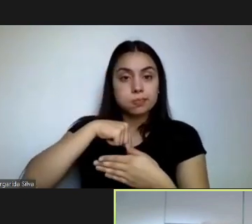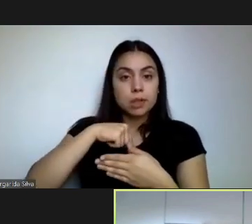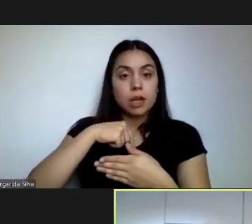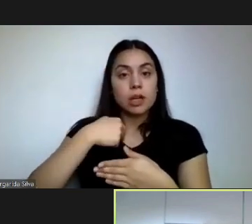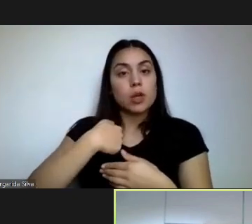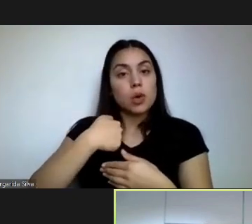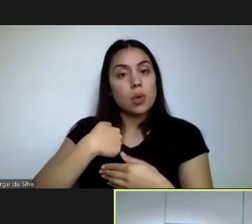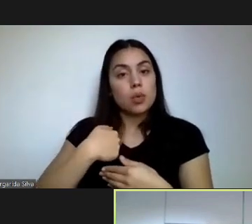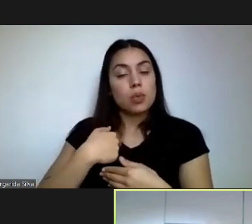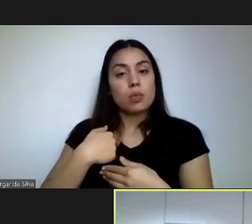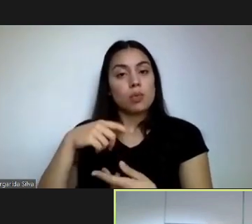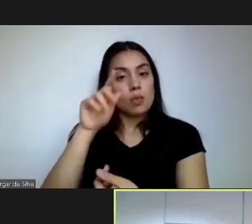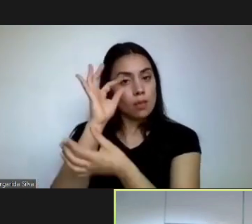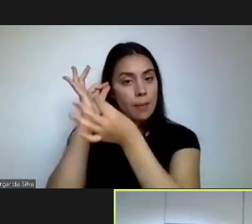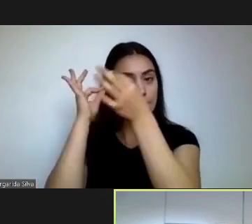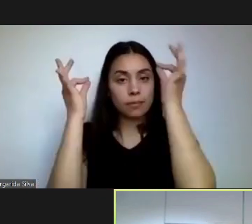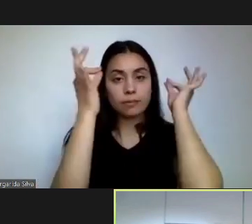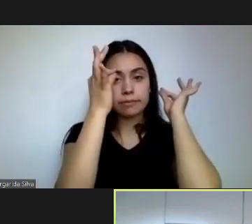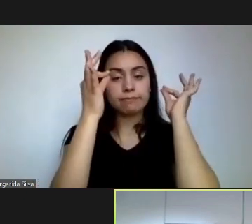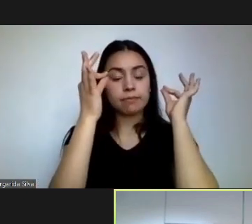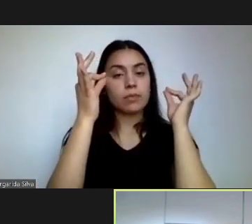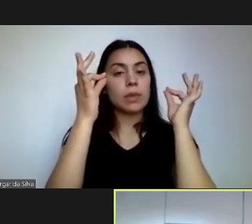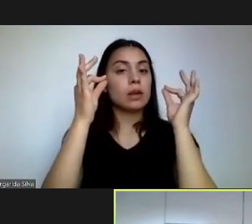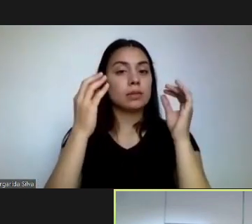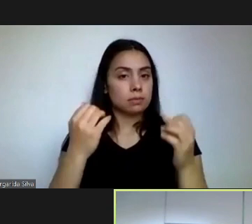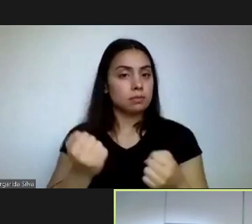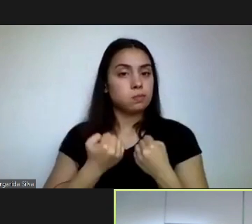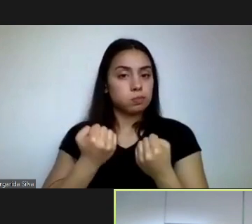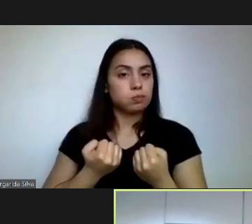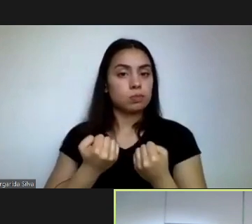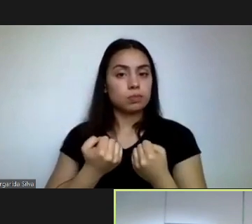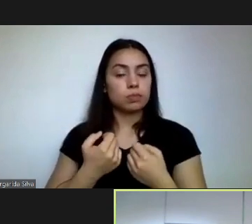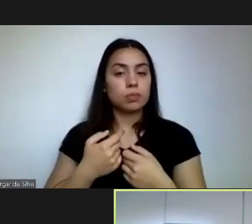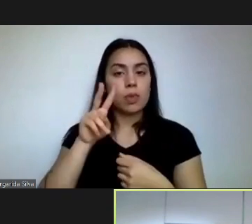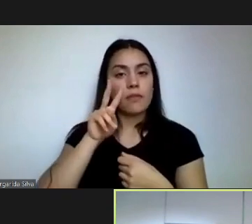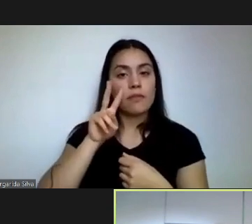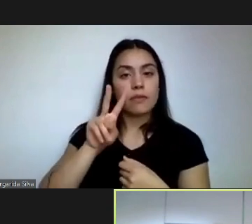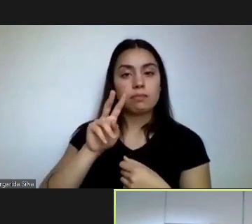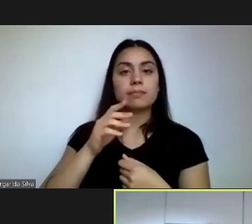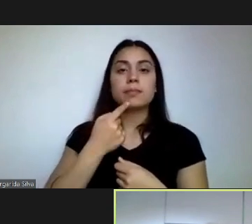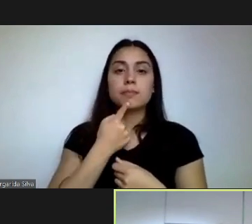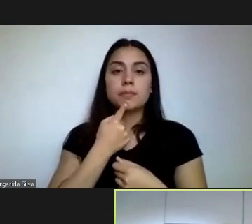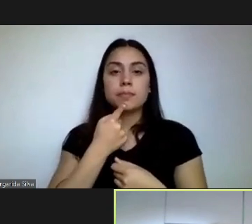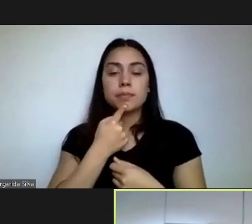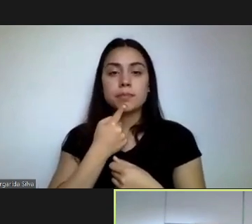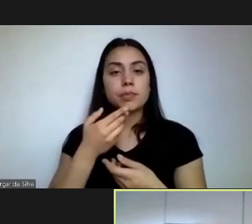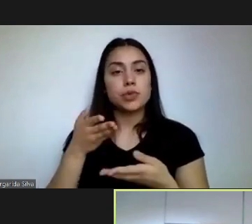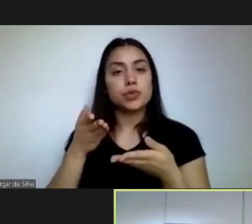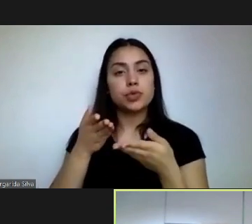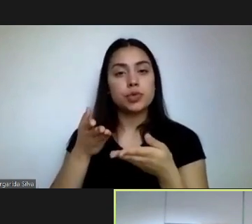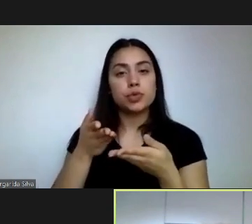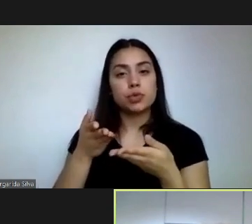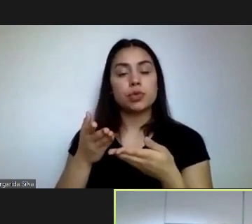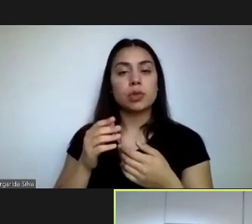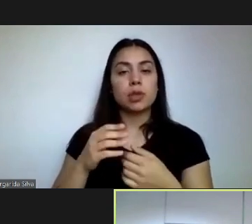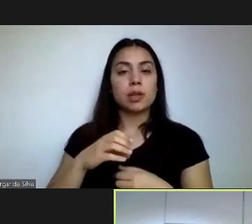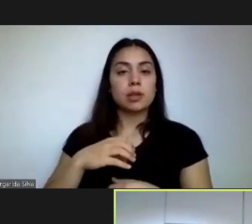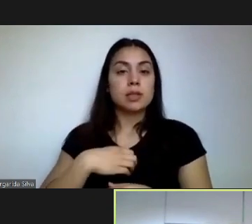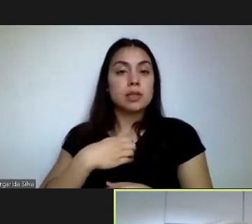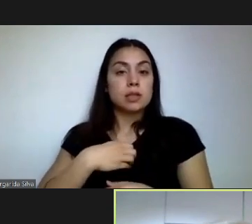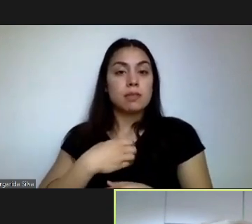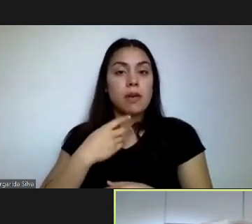empatia e consigo colocar-me no lugar do outro, e portanto esta é a reflexão que se faz com crianças mais, enfim, crianças que são mais